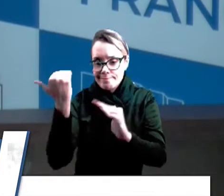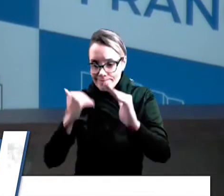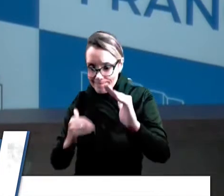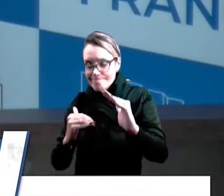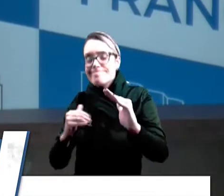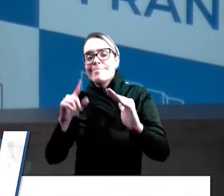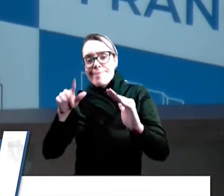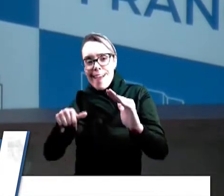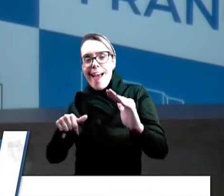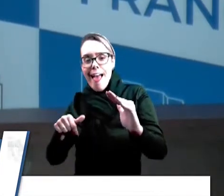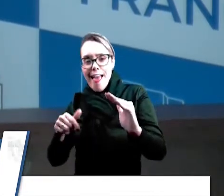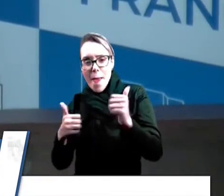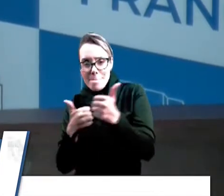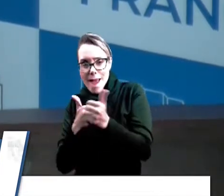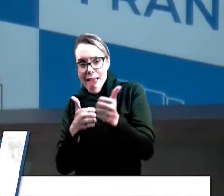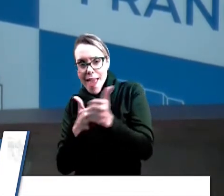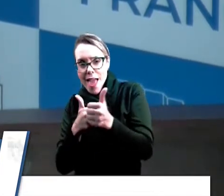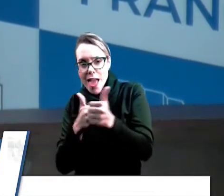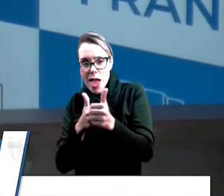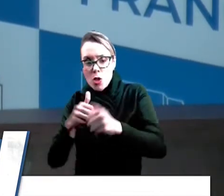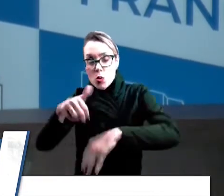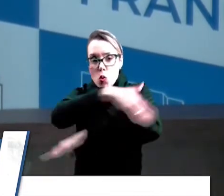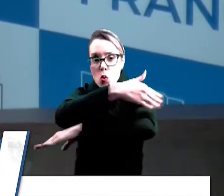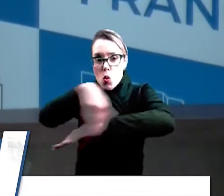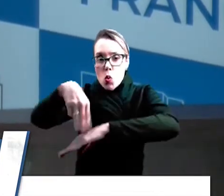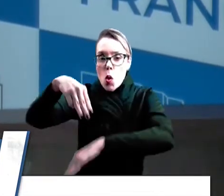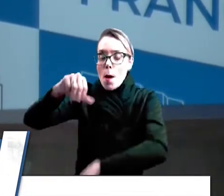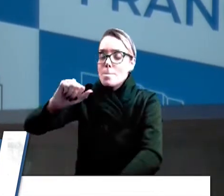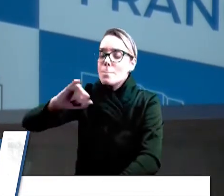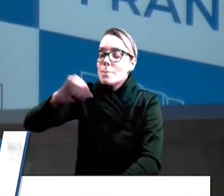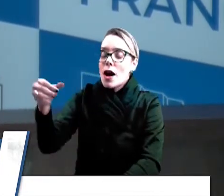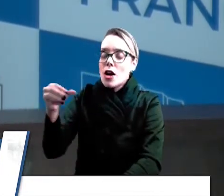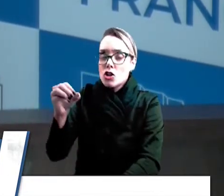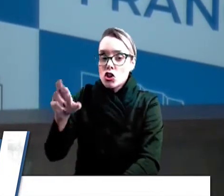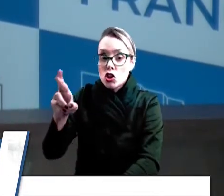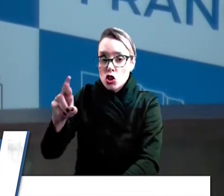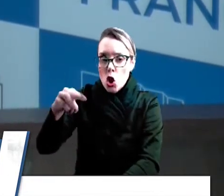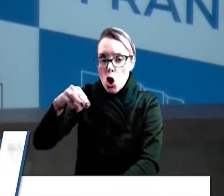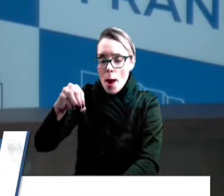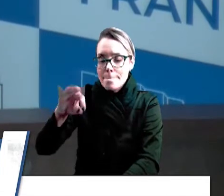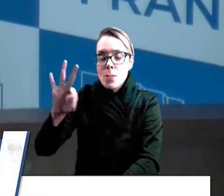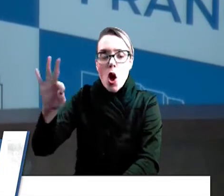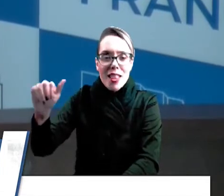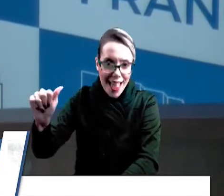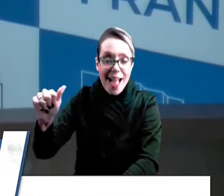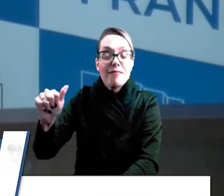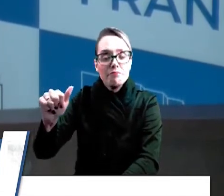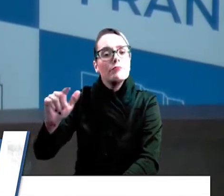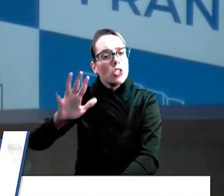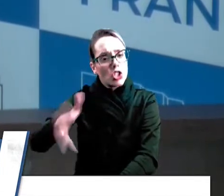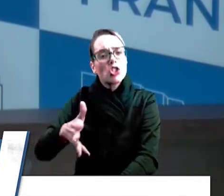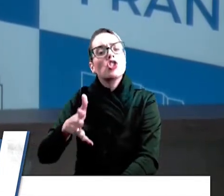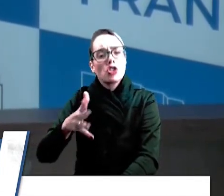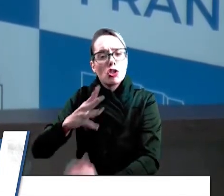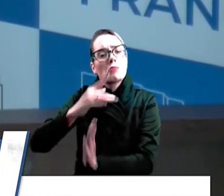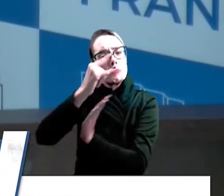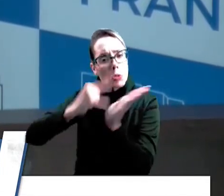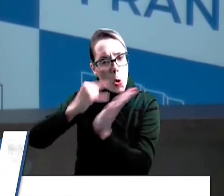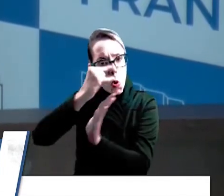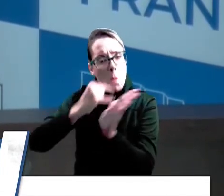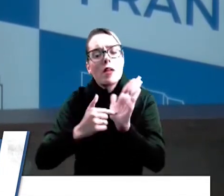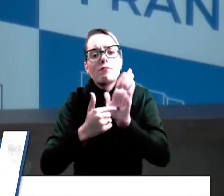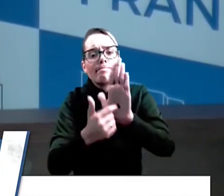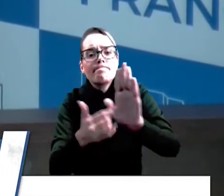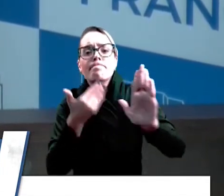Então, a gente já fez várias indicações, vários requerimentos a respeito disso. Inclusive, a Indef, ela tem interesse